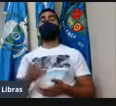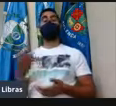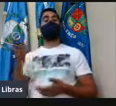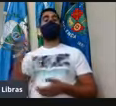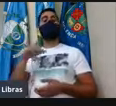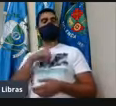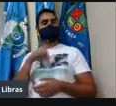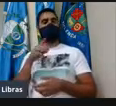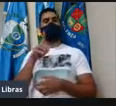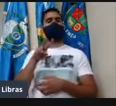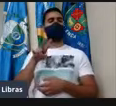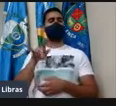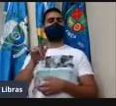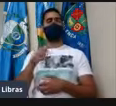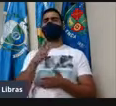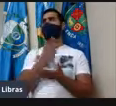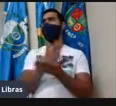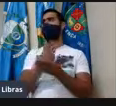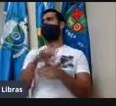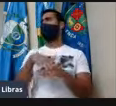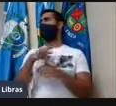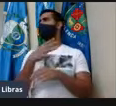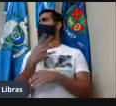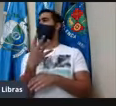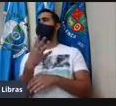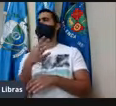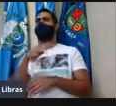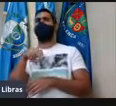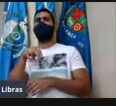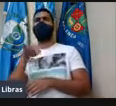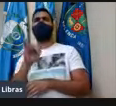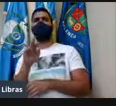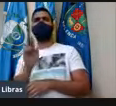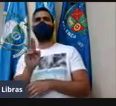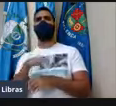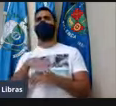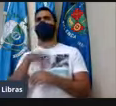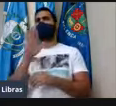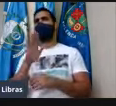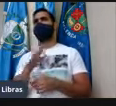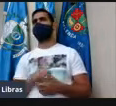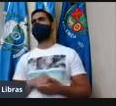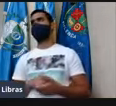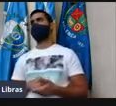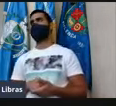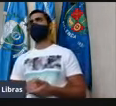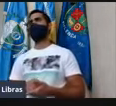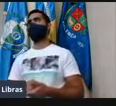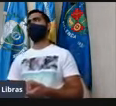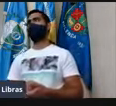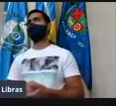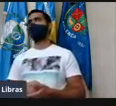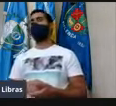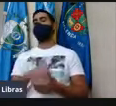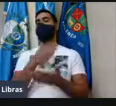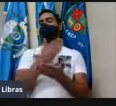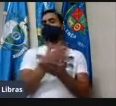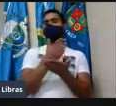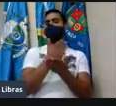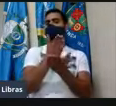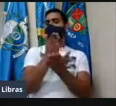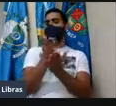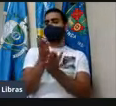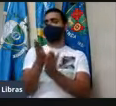gente parcelou mais de 4 milhões, lembra? Mais, muito mais. Então, valor. Então, a gente parcelou para a